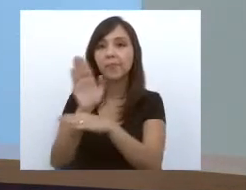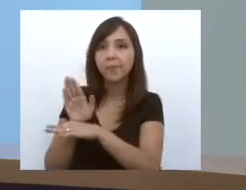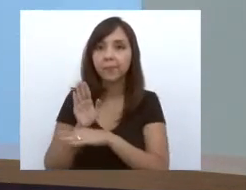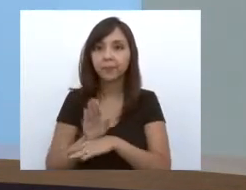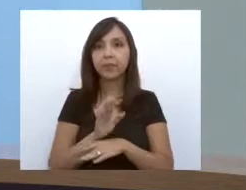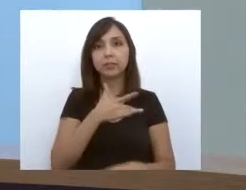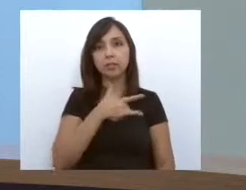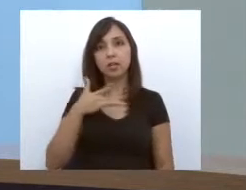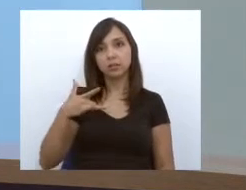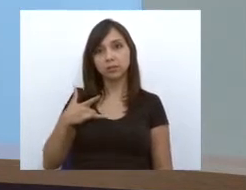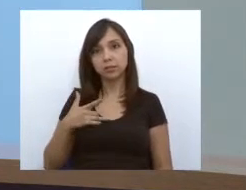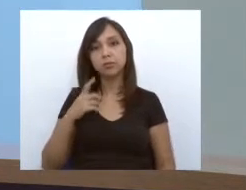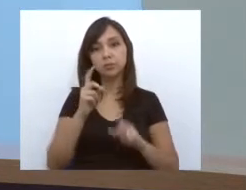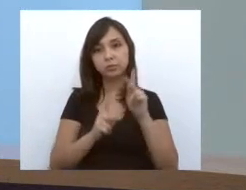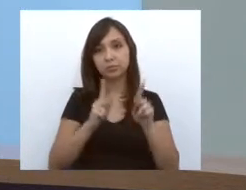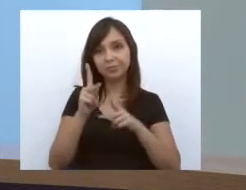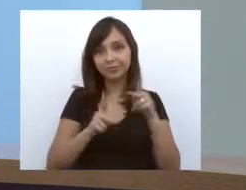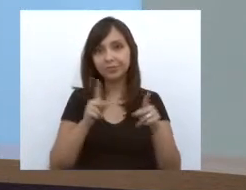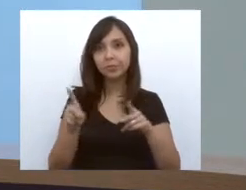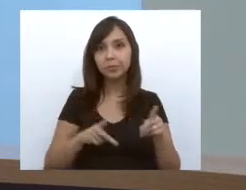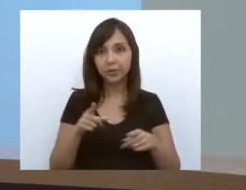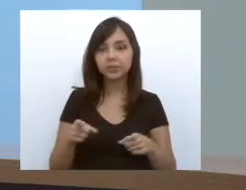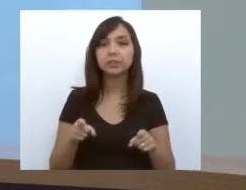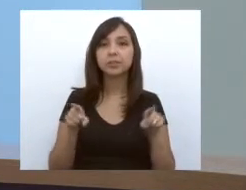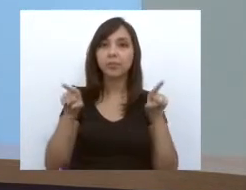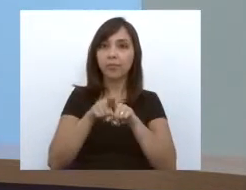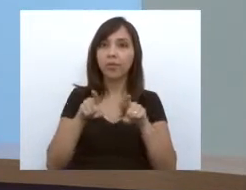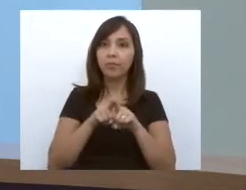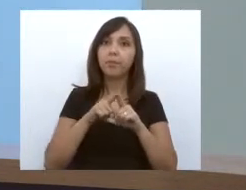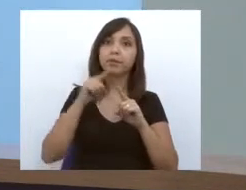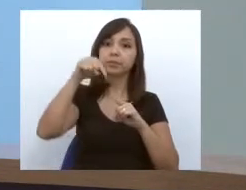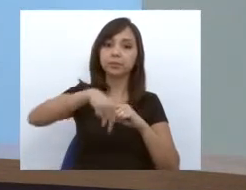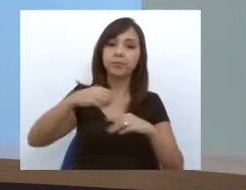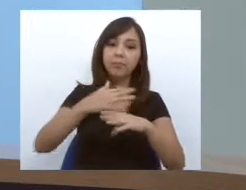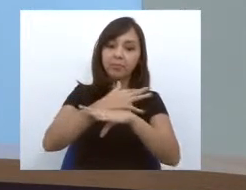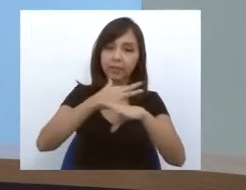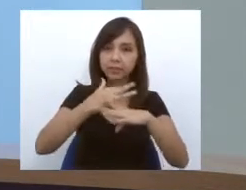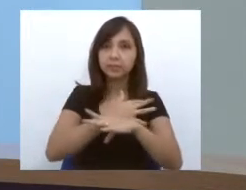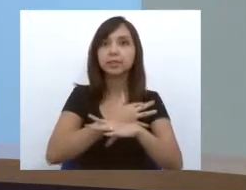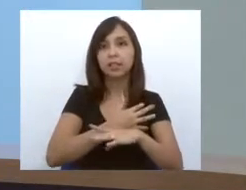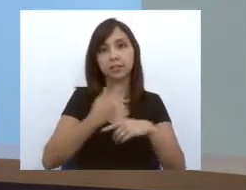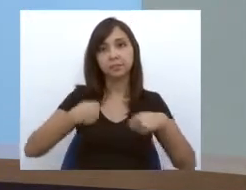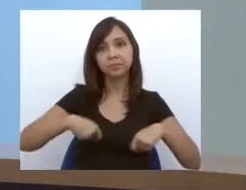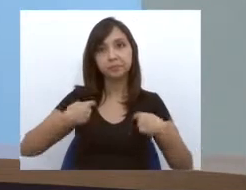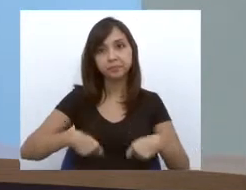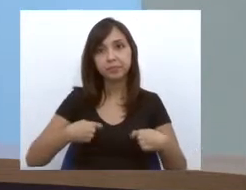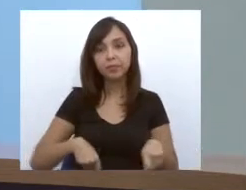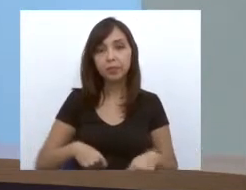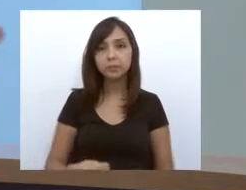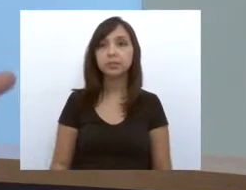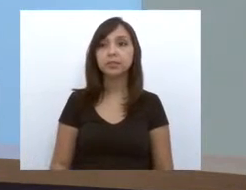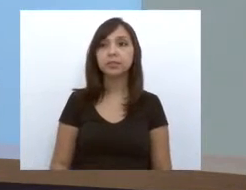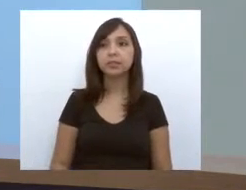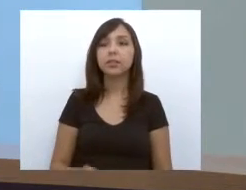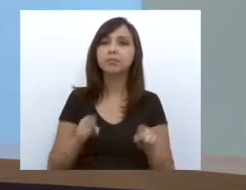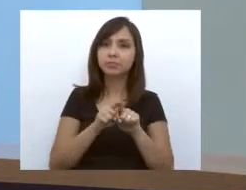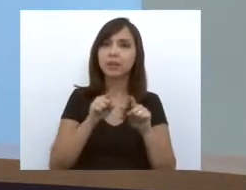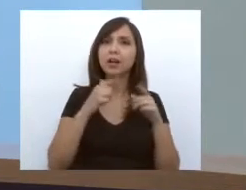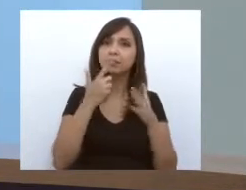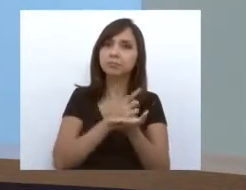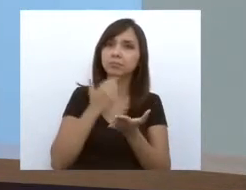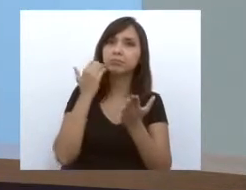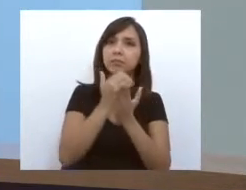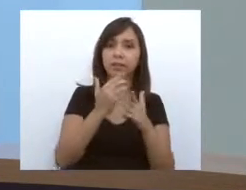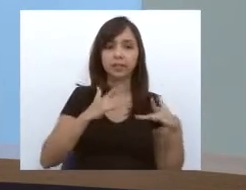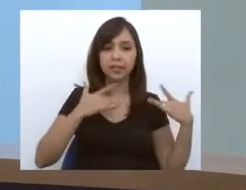a saúde da nossa população, a saúde da nossa cidade que está necessitando. E mais ações como essas